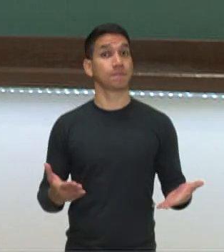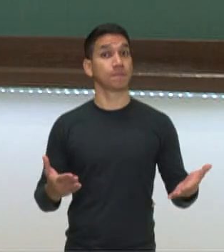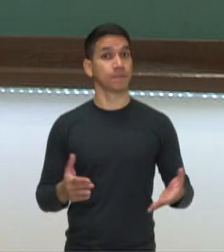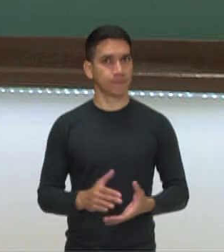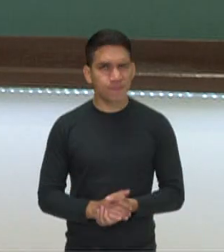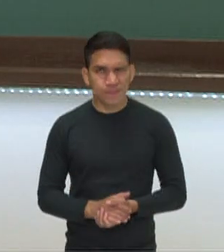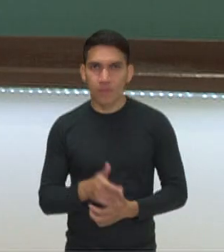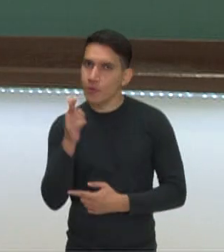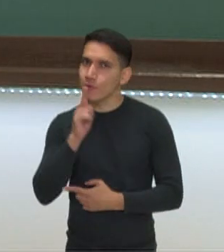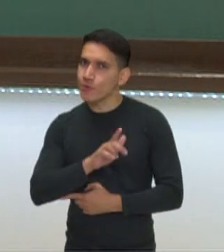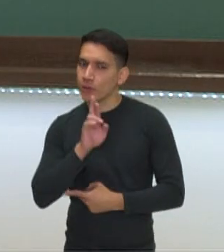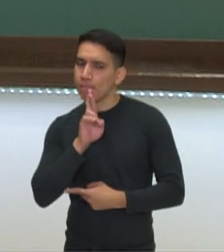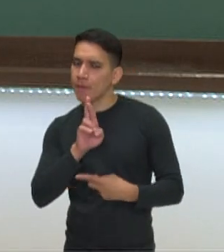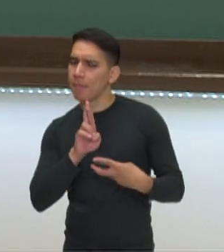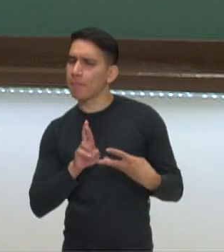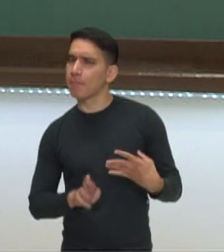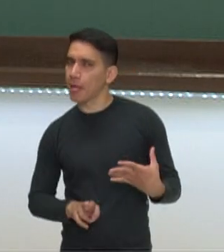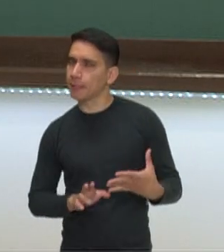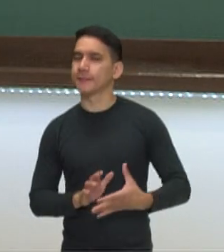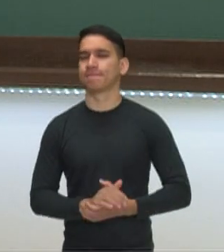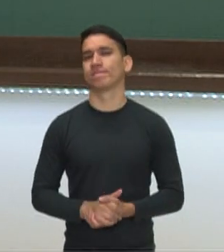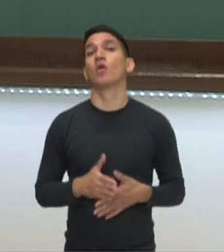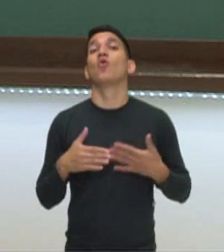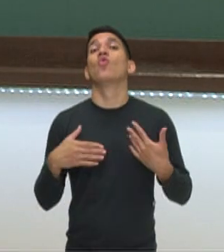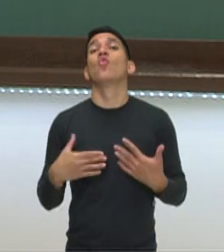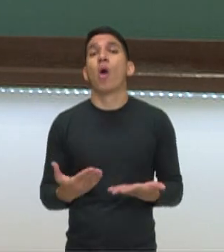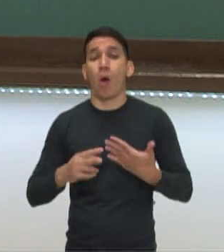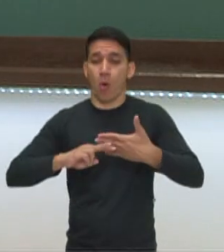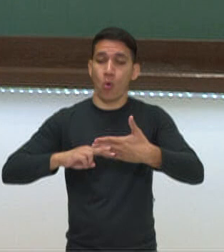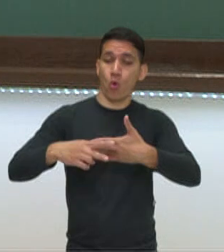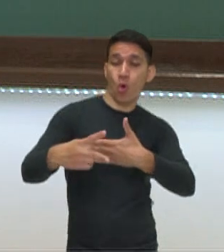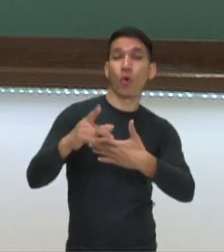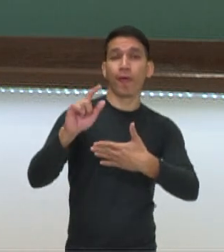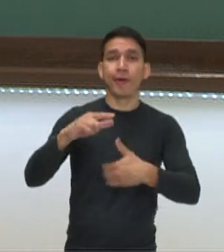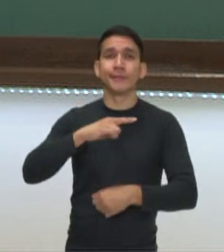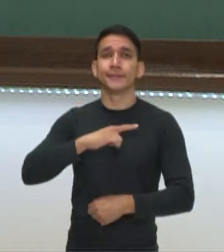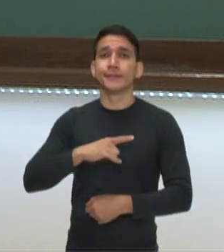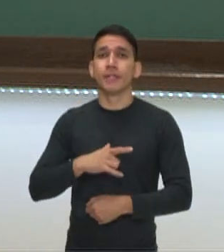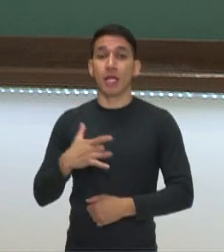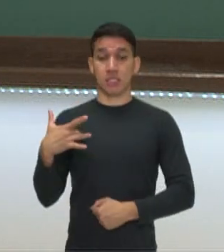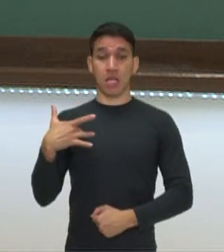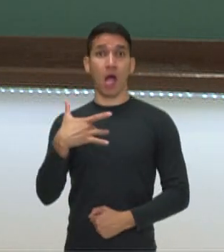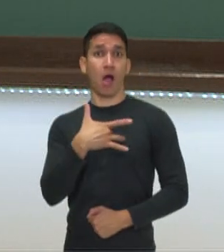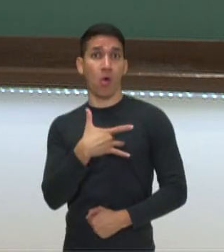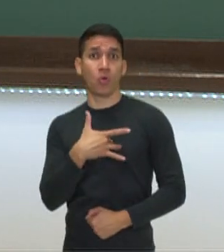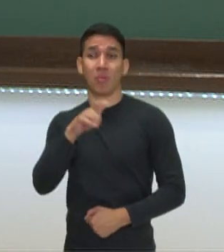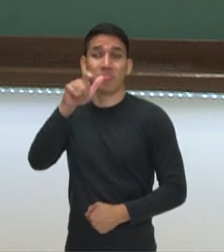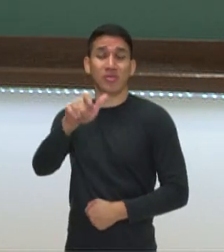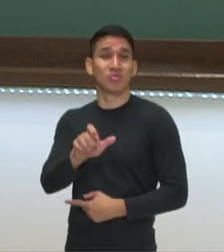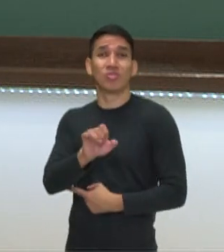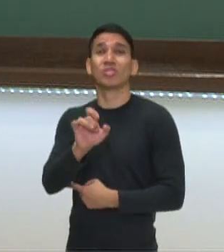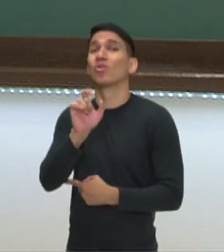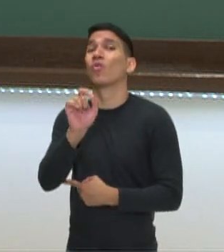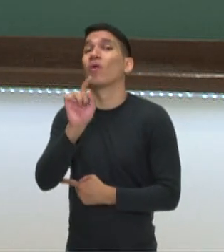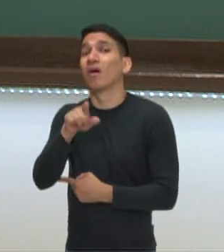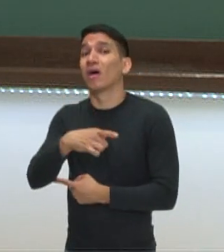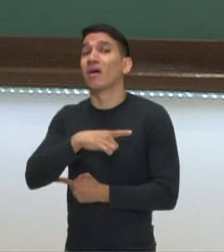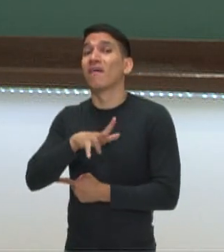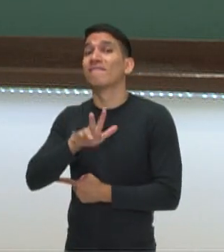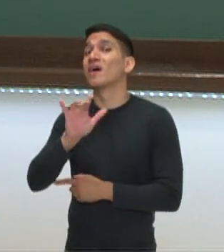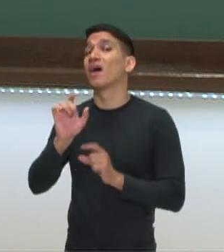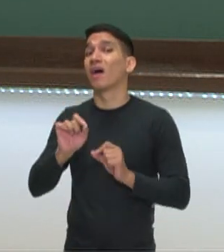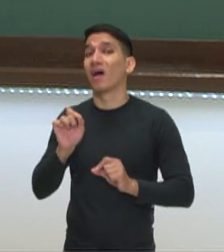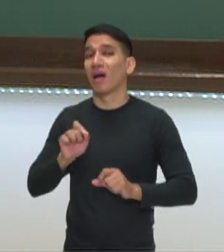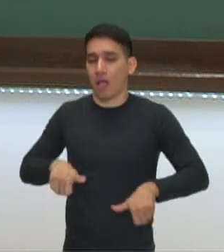E aí, conseguiu responder? Quais são as consequências para a saúde, né, dessa pessoa se ela tiver